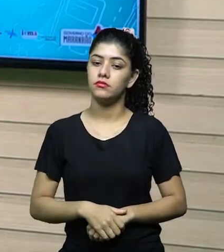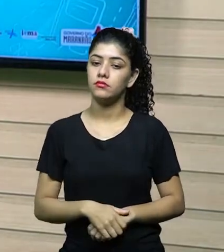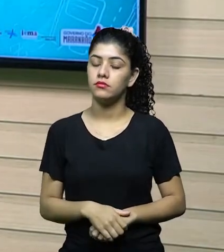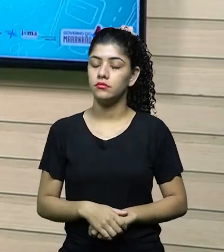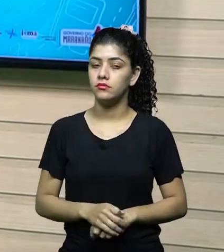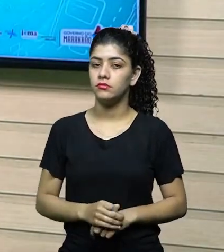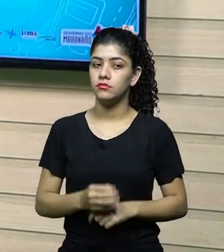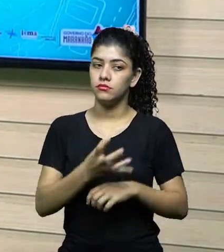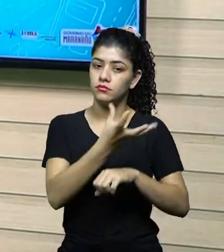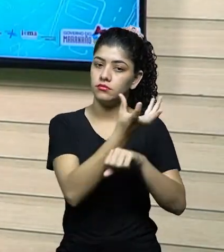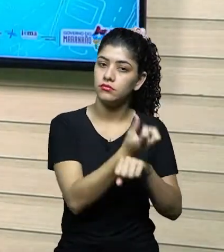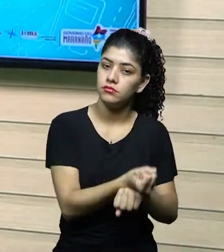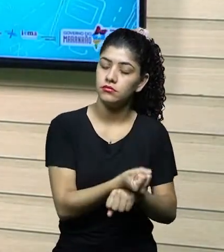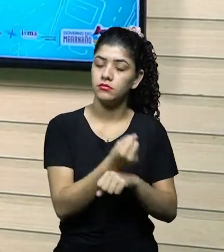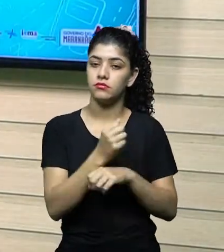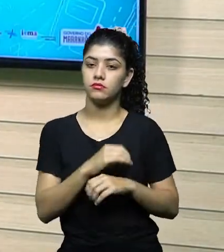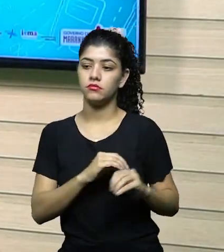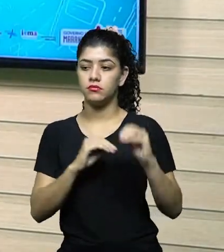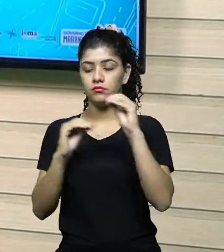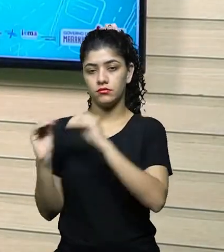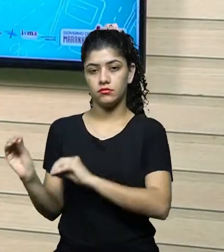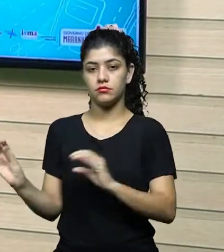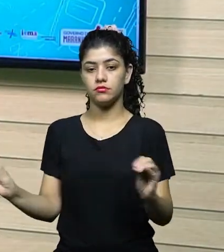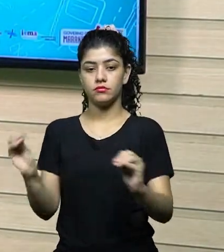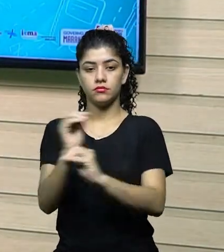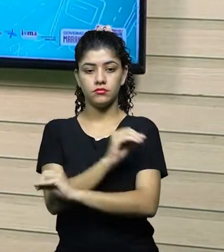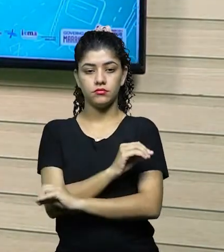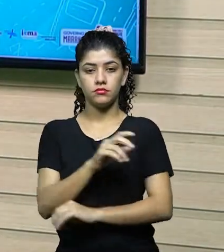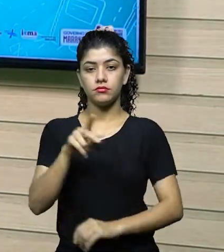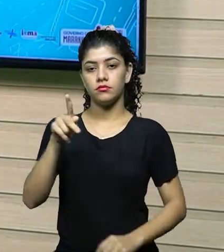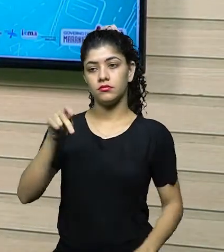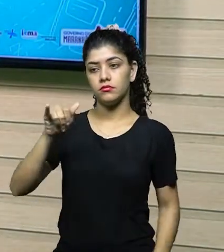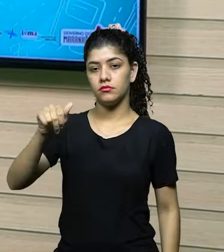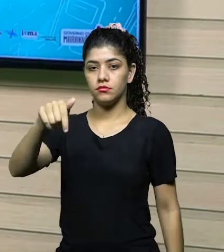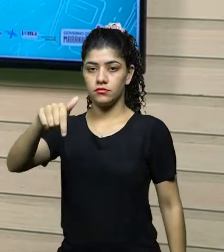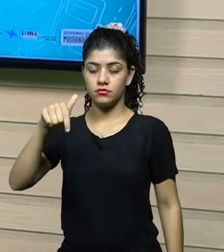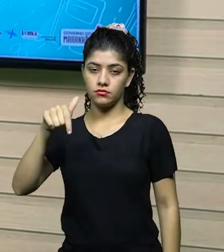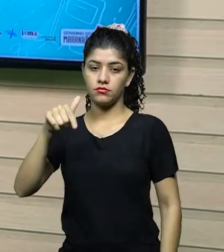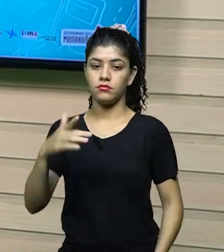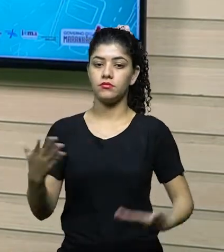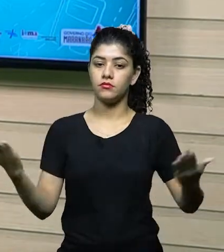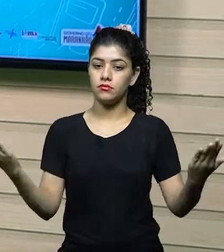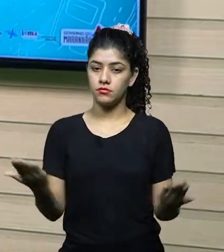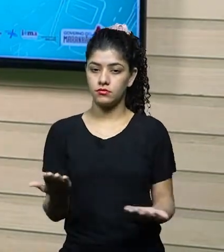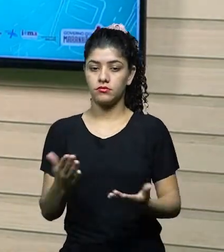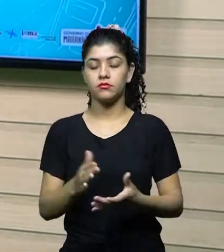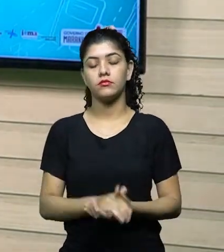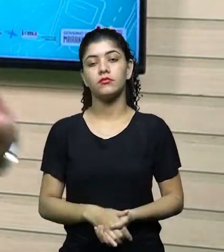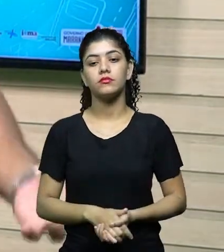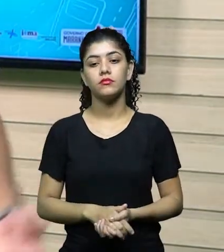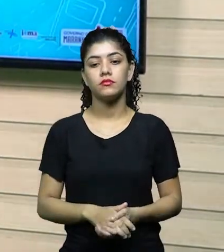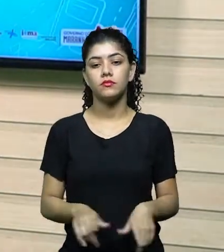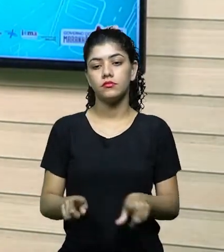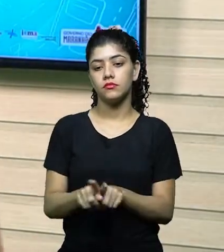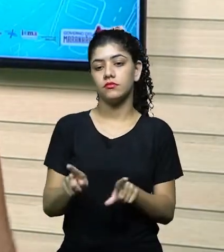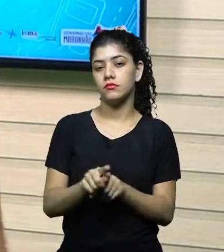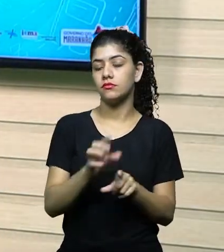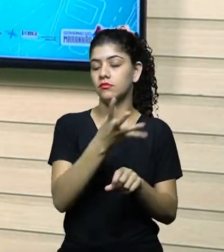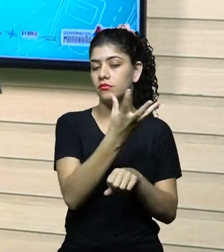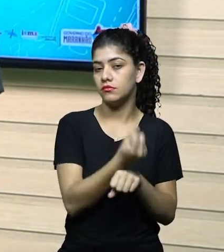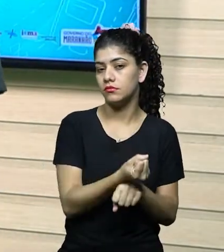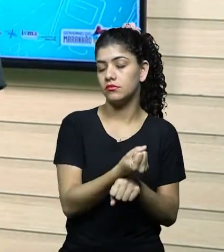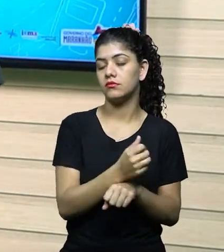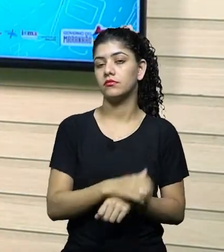receber depósitos, você consegue fazer transferências bancárias, você faz um Pix, que está na moda agora o Pix, você faz o Pix, você